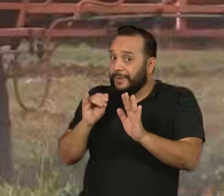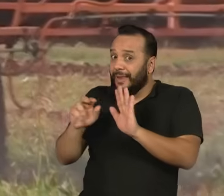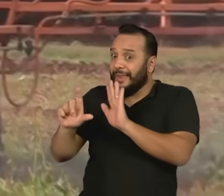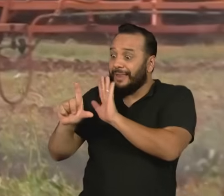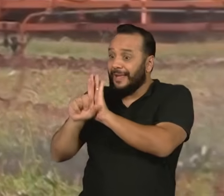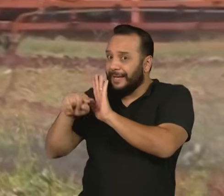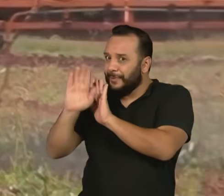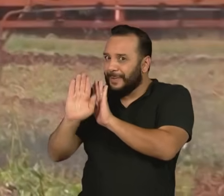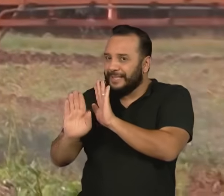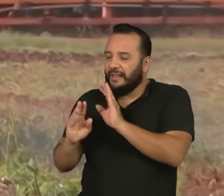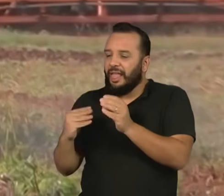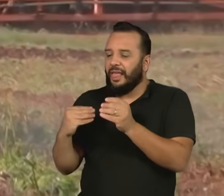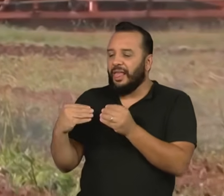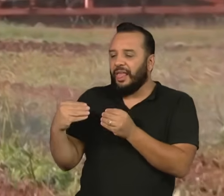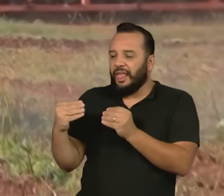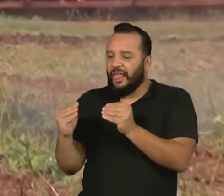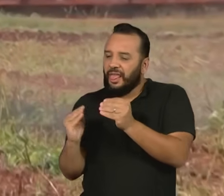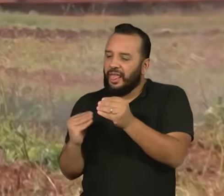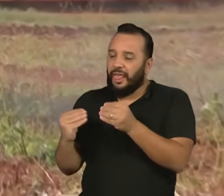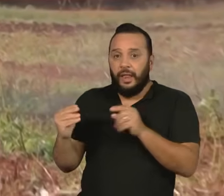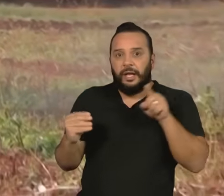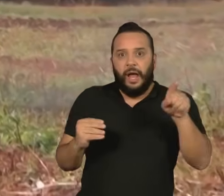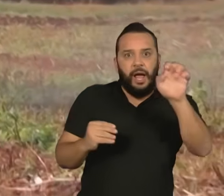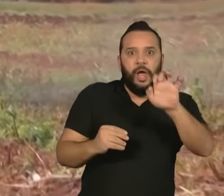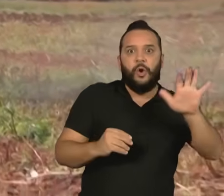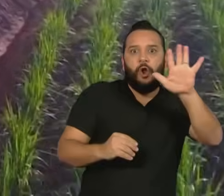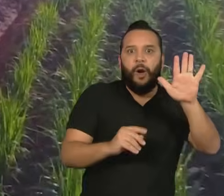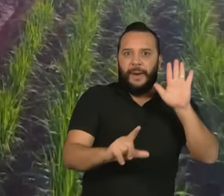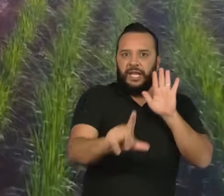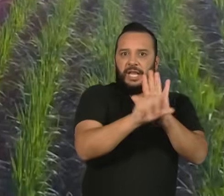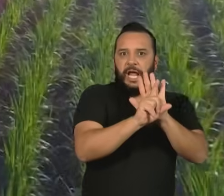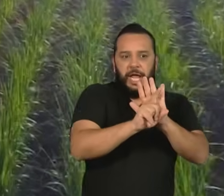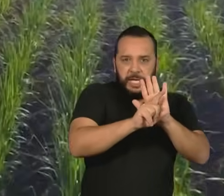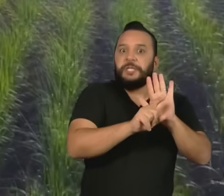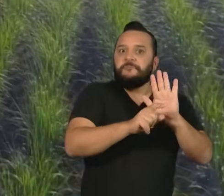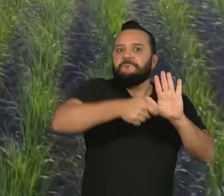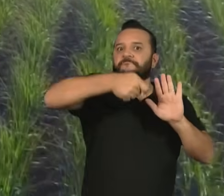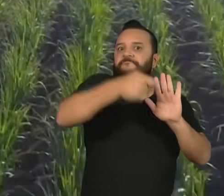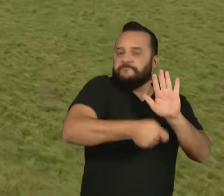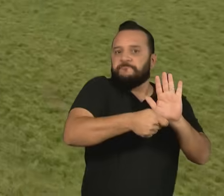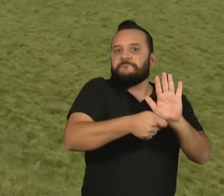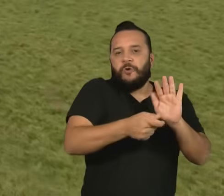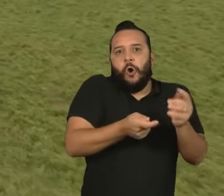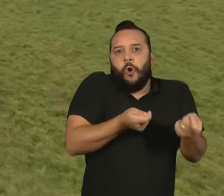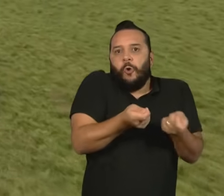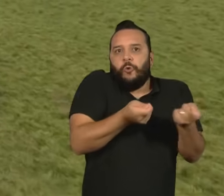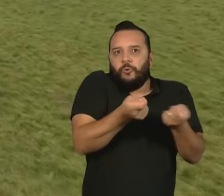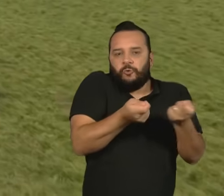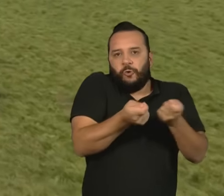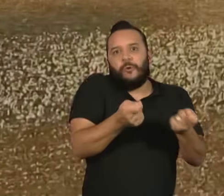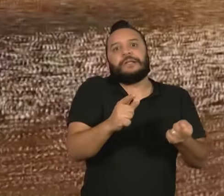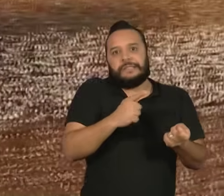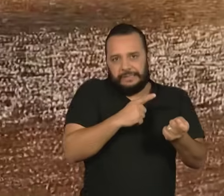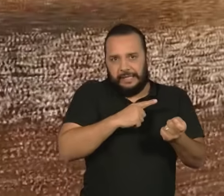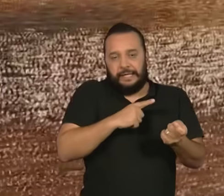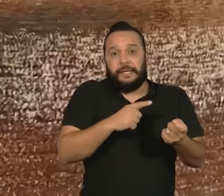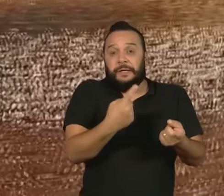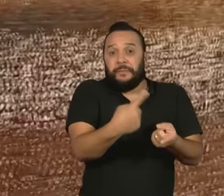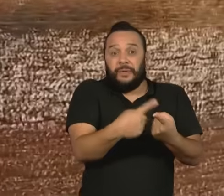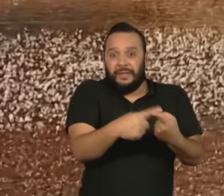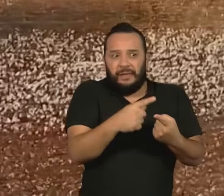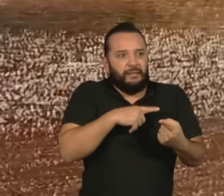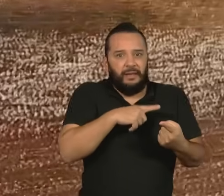que considera outros efeitos para associar os riscos dessas substâncias que eventualmente não estão